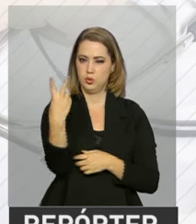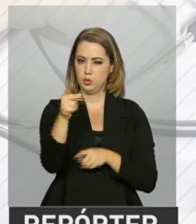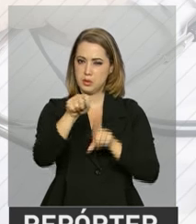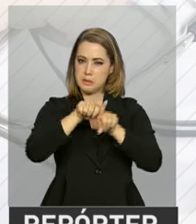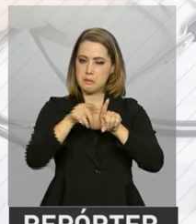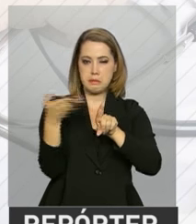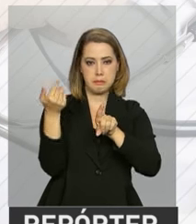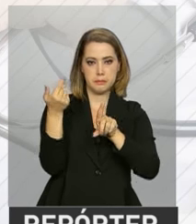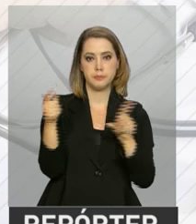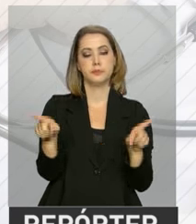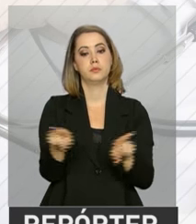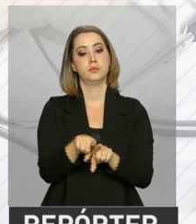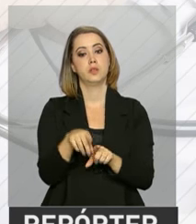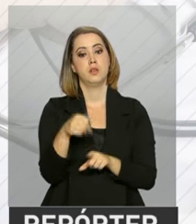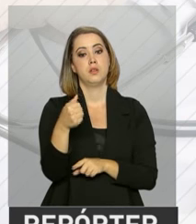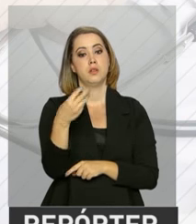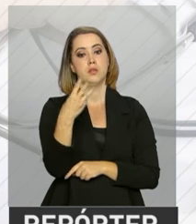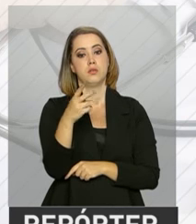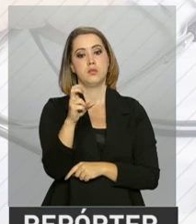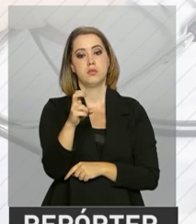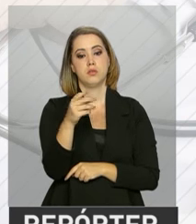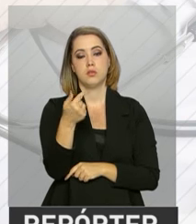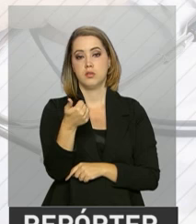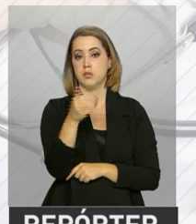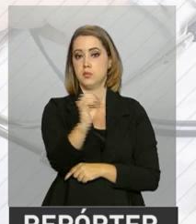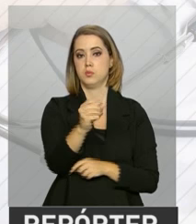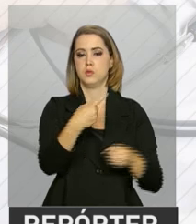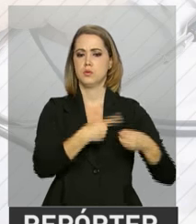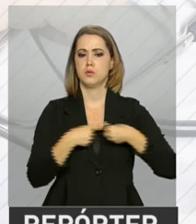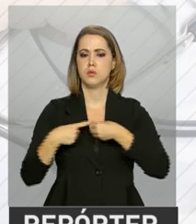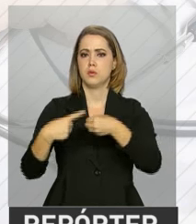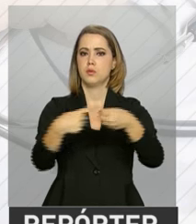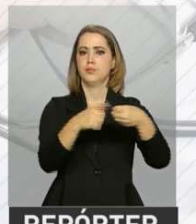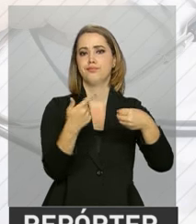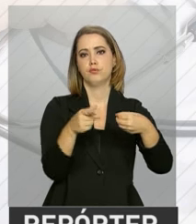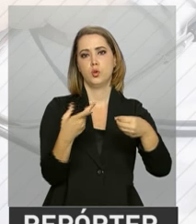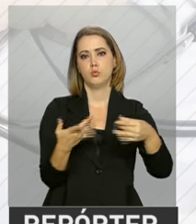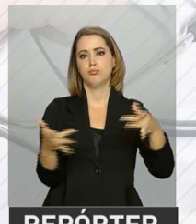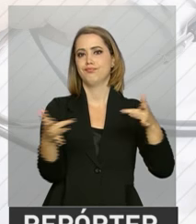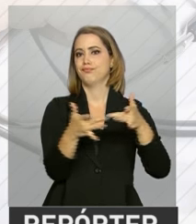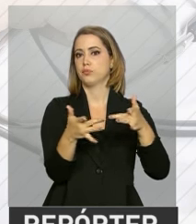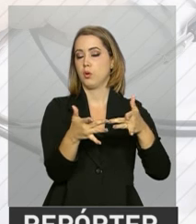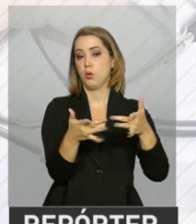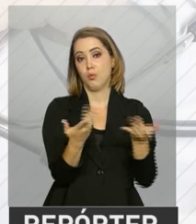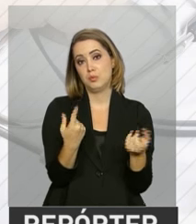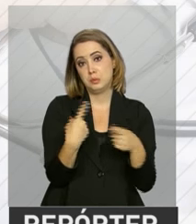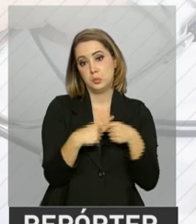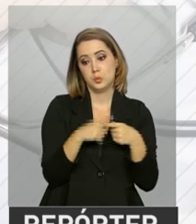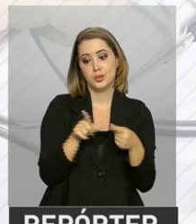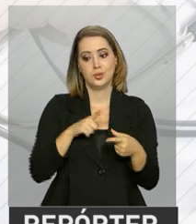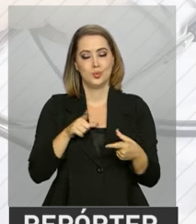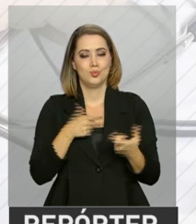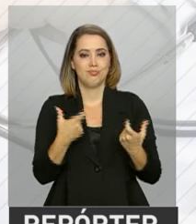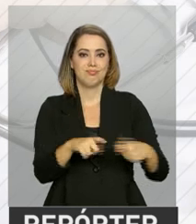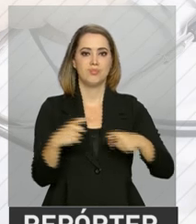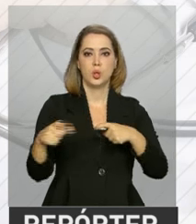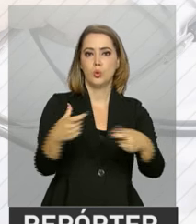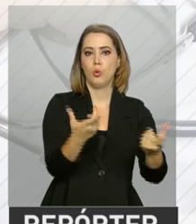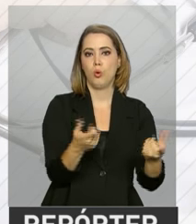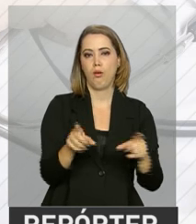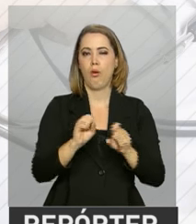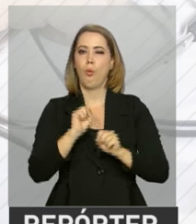3.510 municípios que ainda não aderiram 3.54 afirmaram não ter estrutura ou